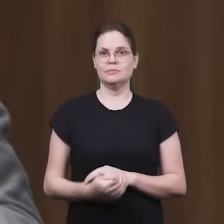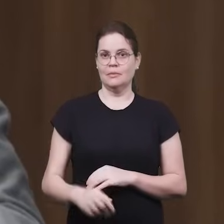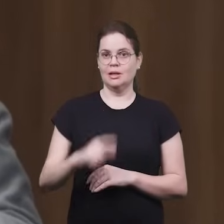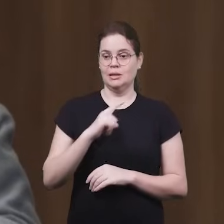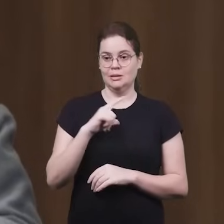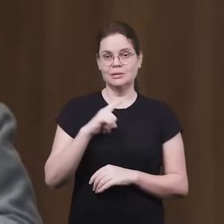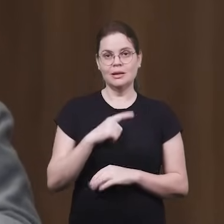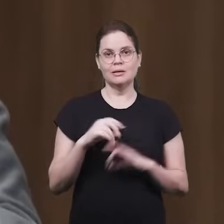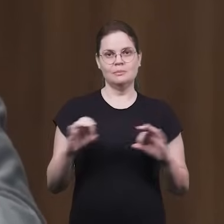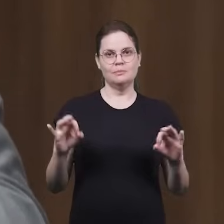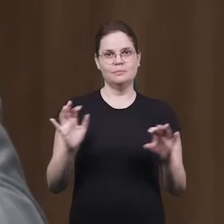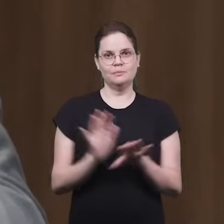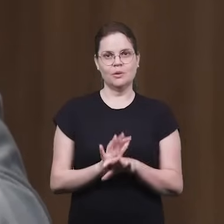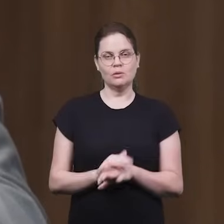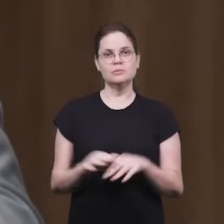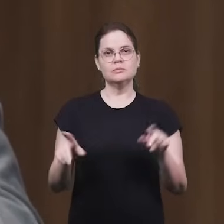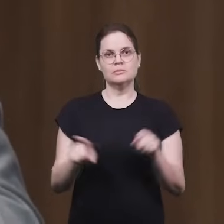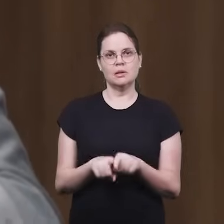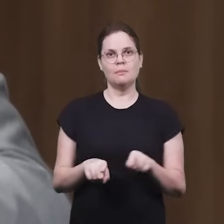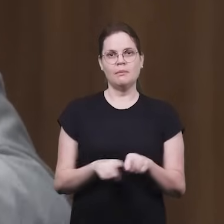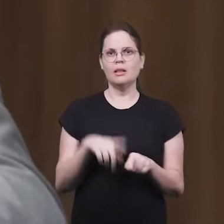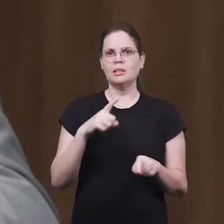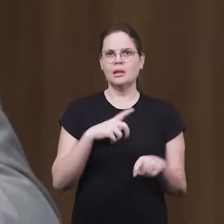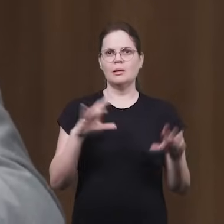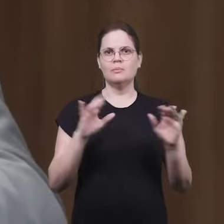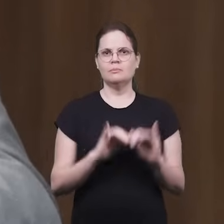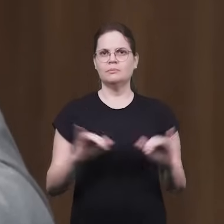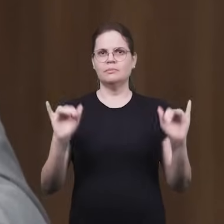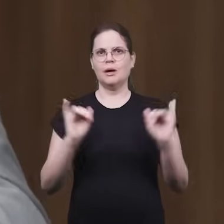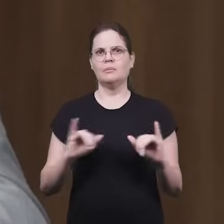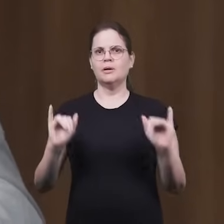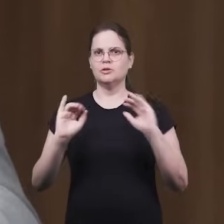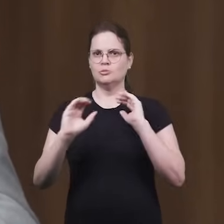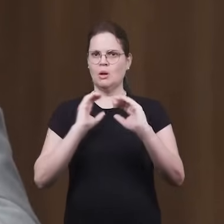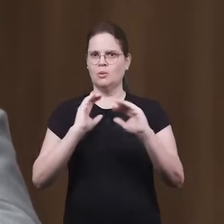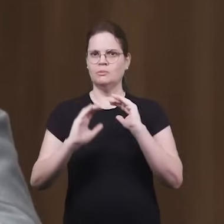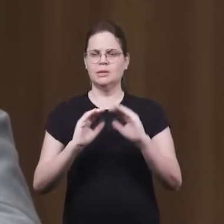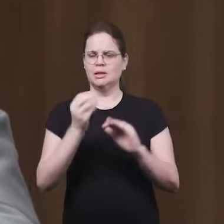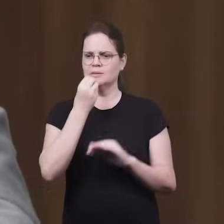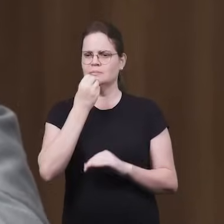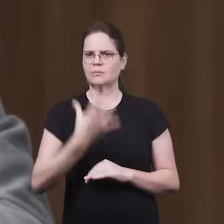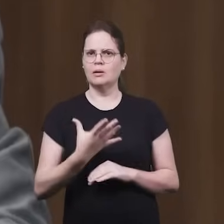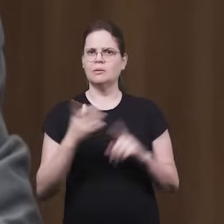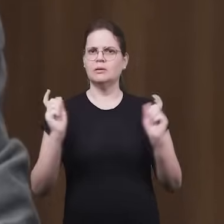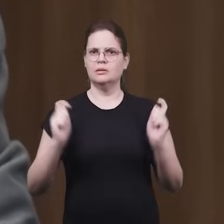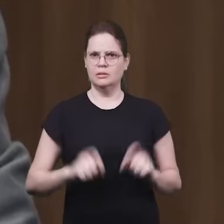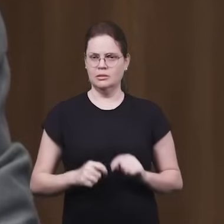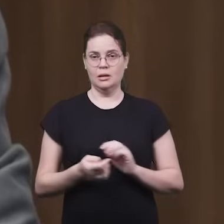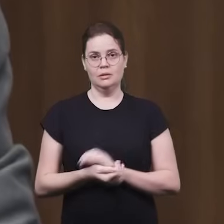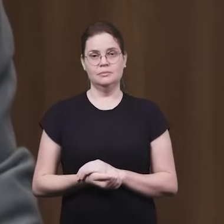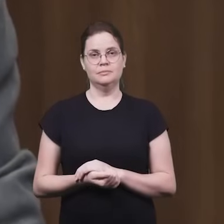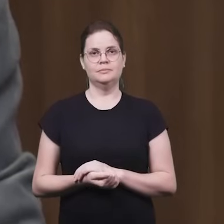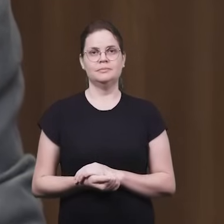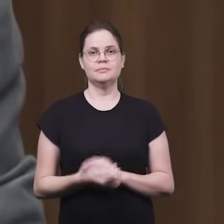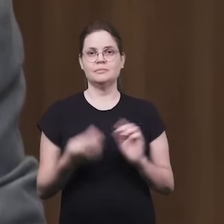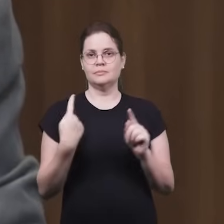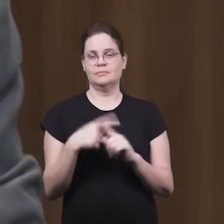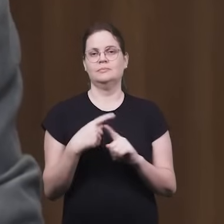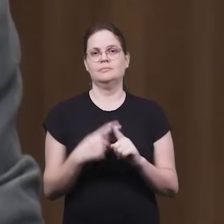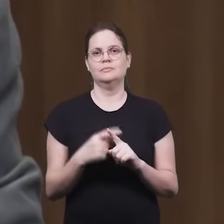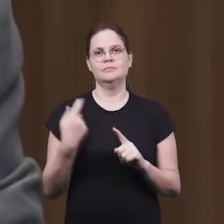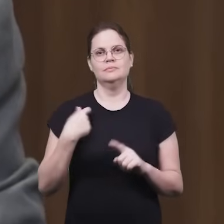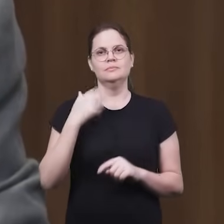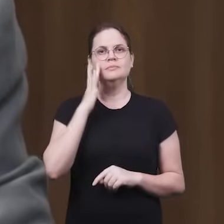seu alcance uma ferramenta de propagação de uma comunicação positiva. Então, não só, a gente precisa entender o